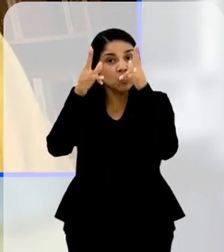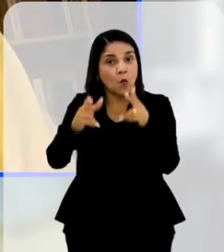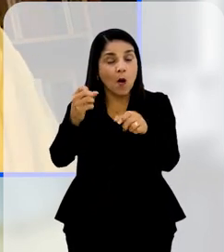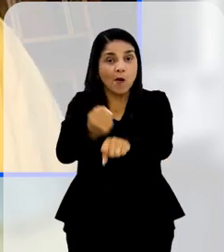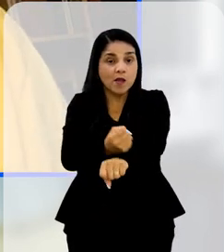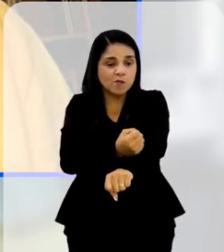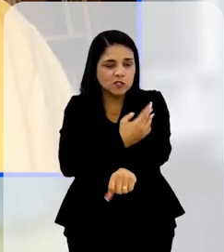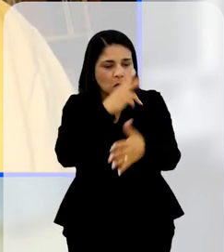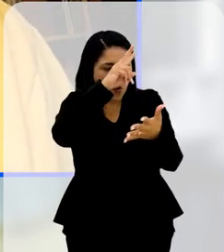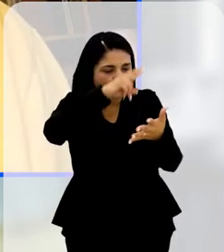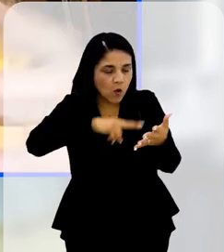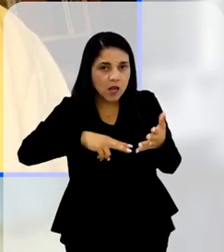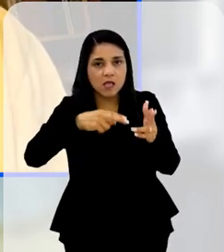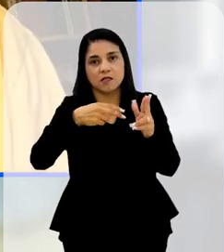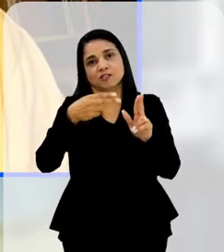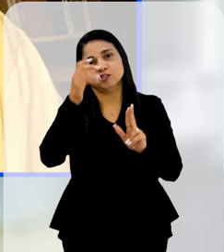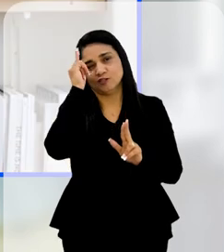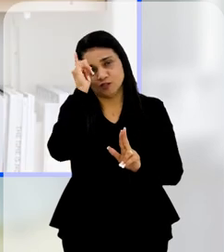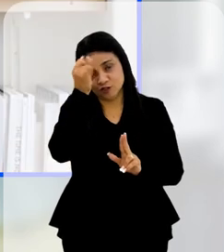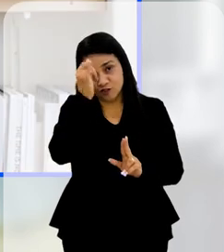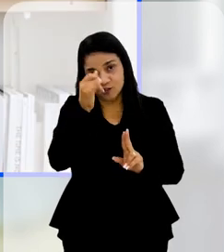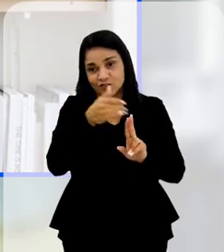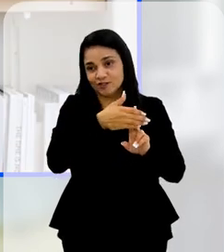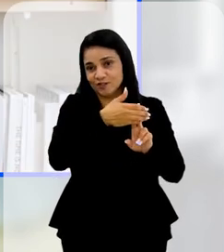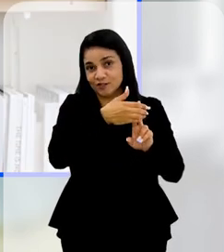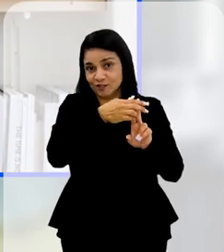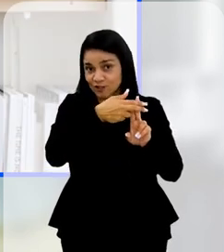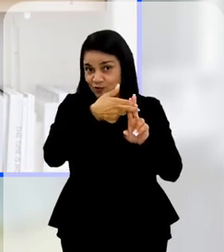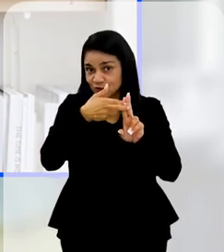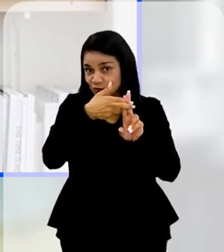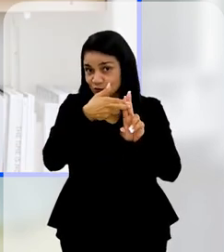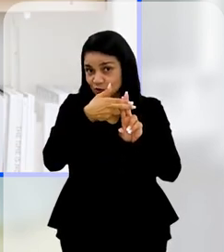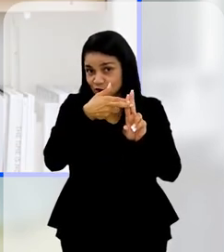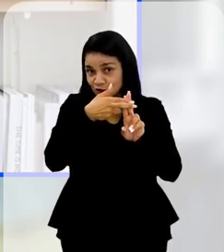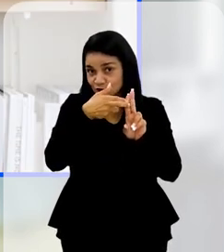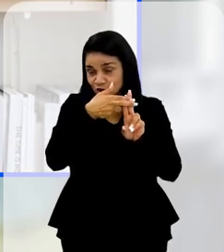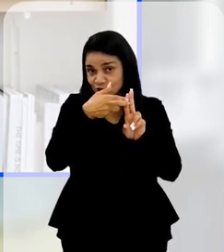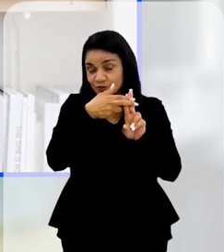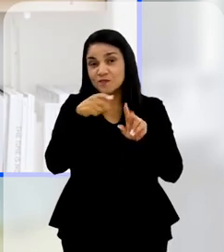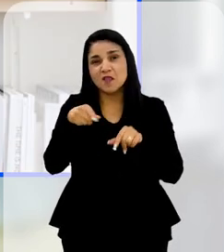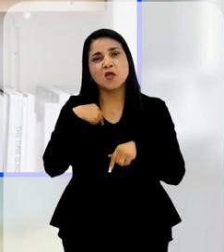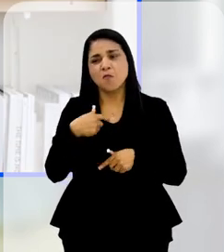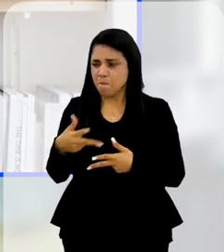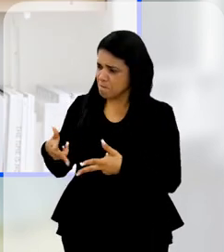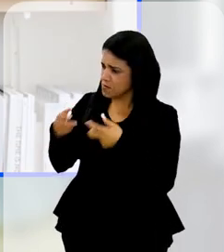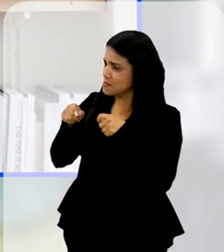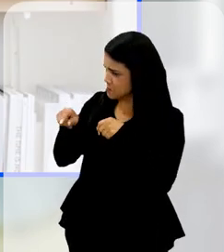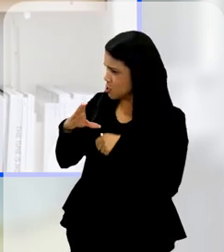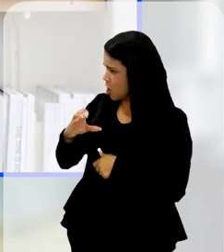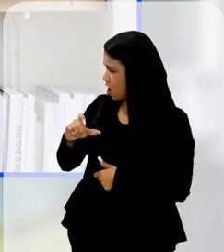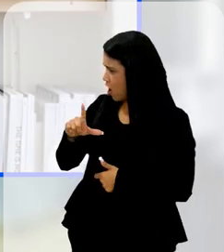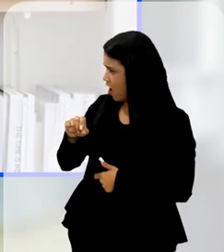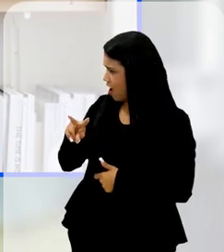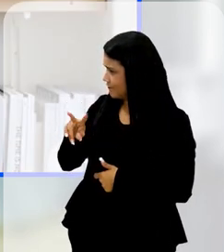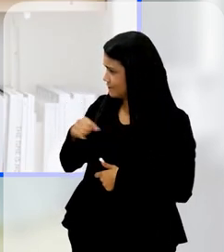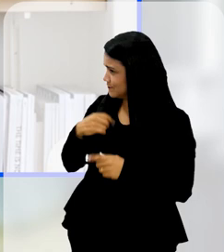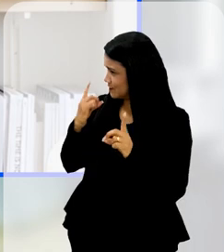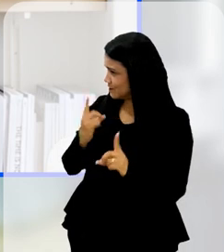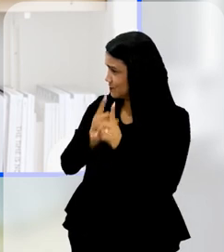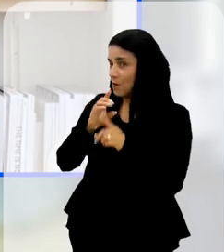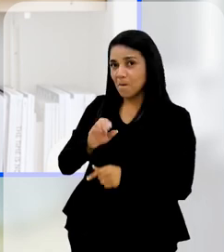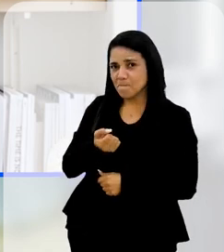principalmente como era, né? Assim, agora, Clóvis, eu li que vocês se encontraram no Bar Lagoa, né, que é um lugar